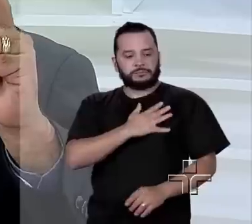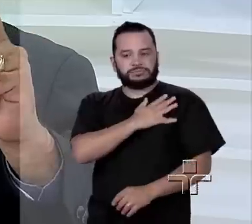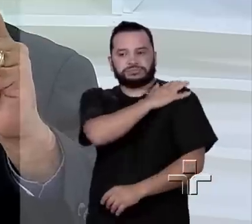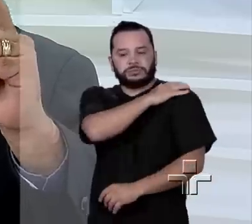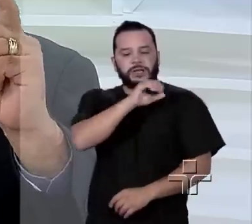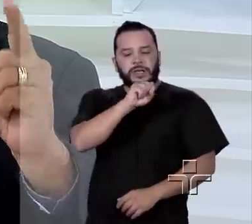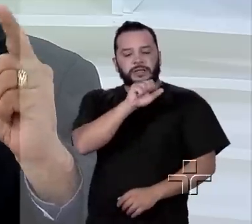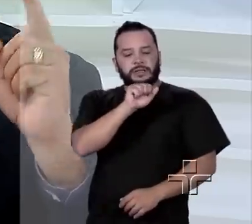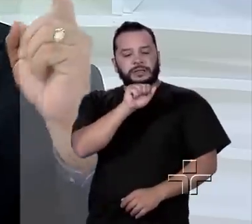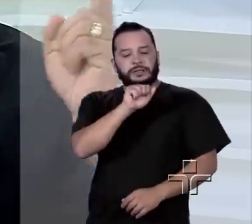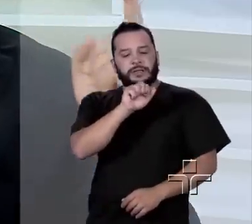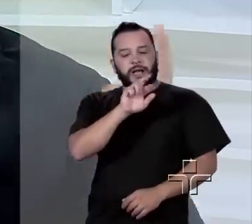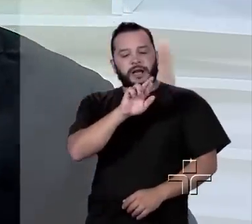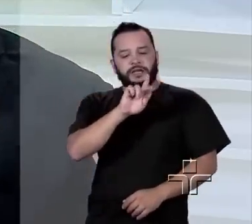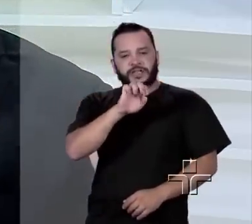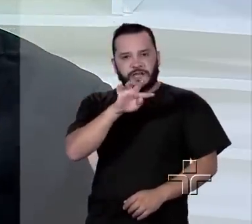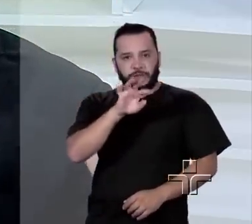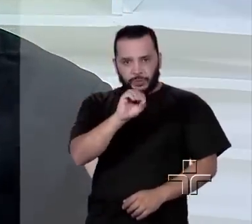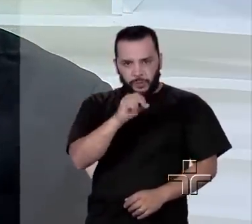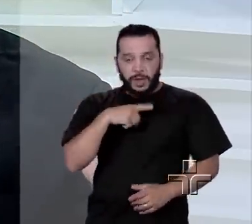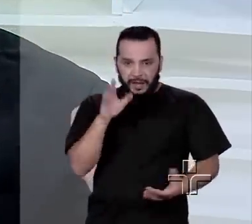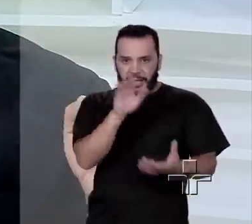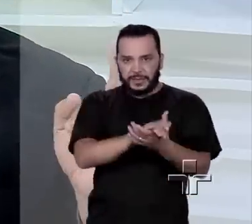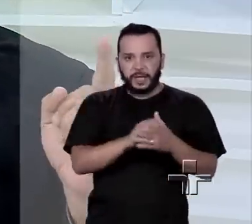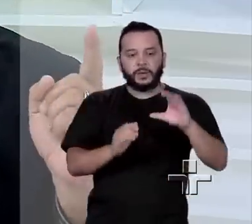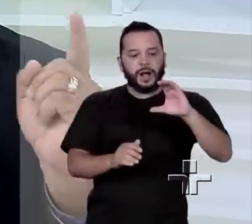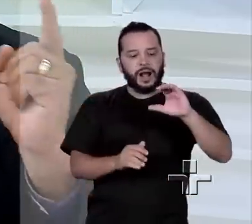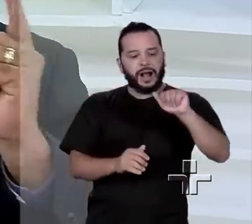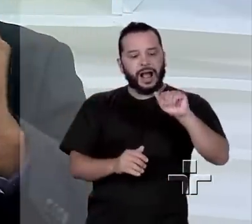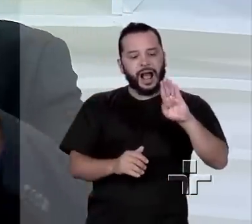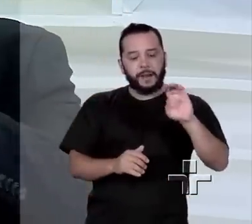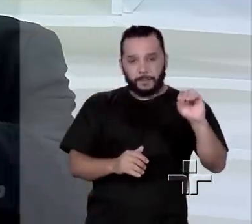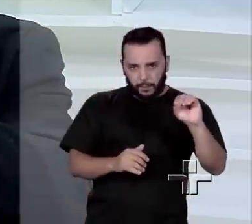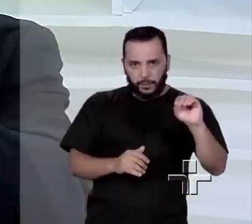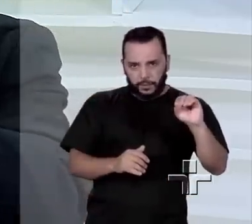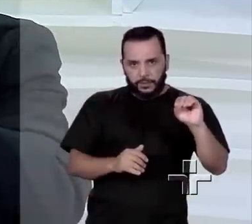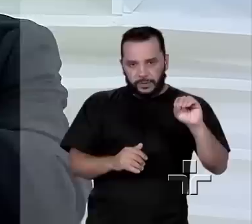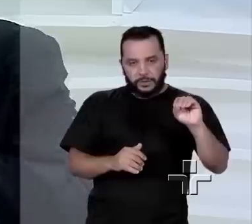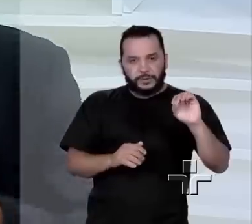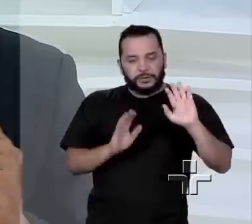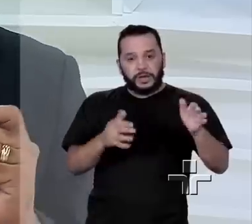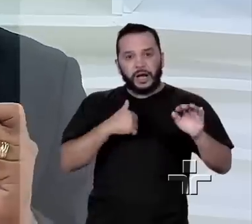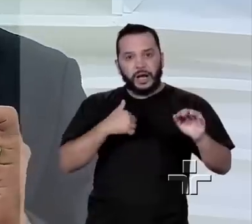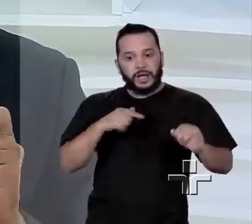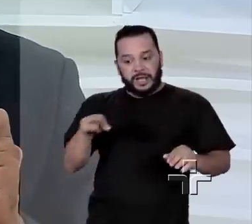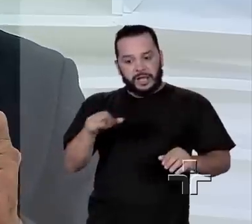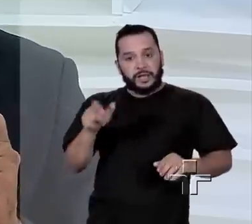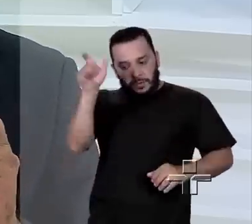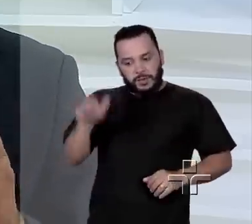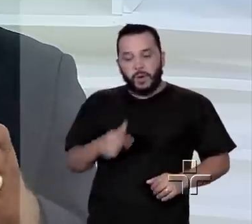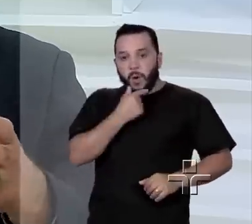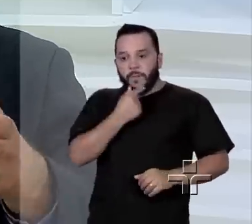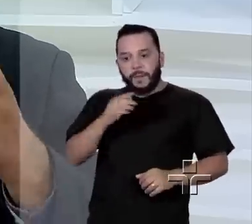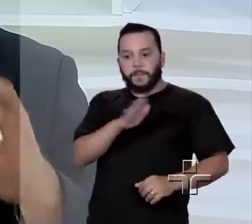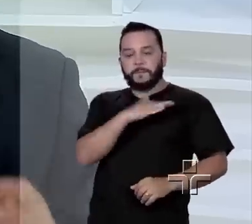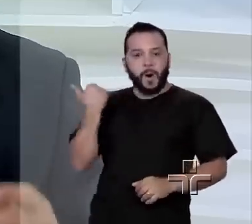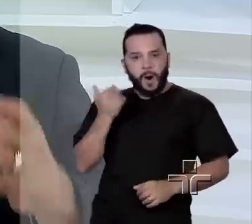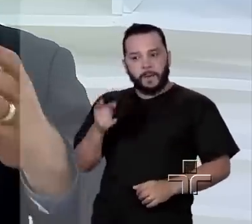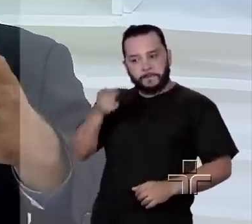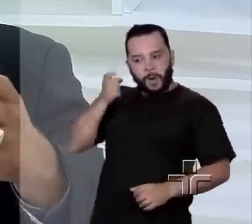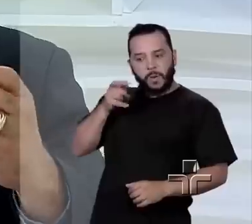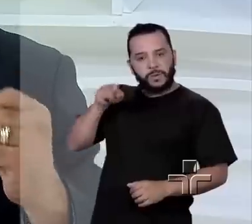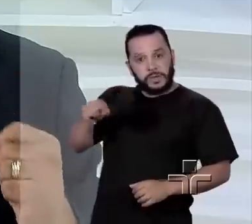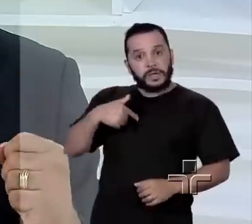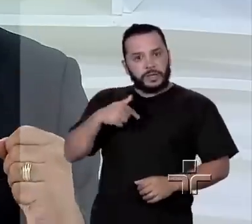Militar, casado com uma cabo da Polícia Militar, ele morre em serviço baleado por criminosos, eles tinham